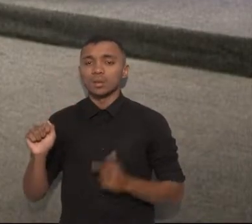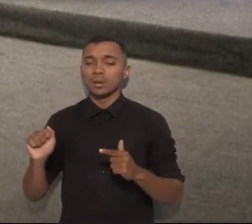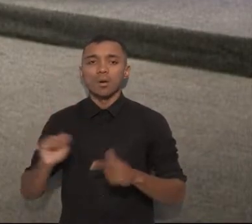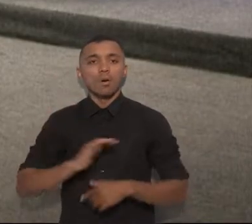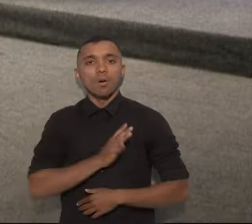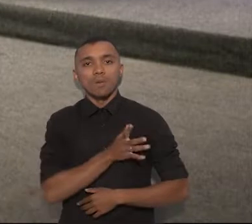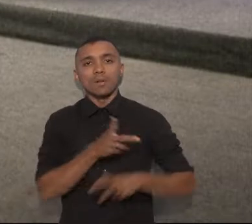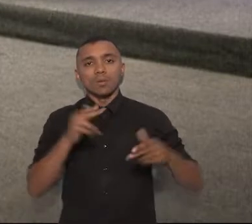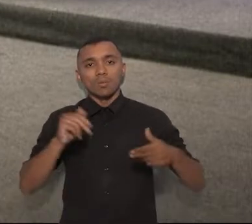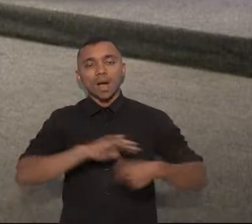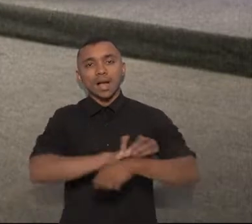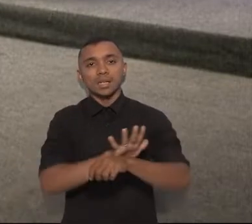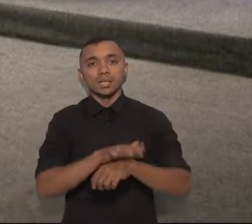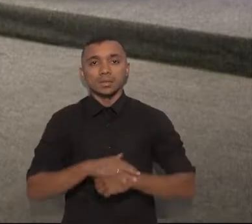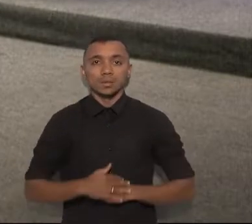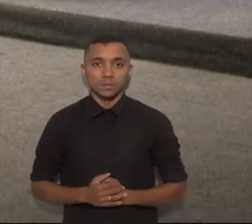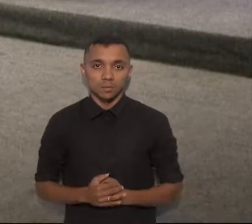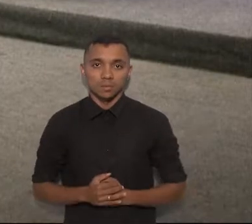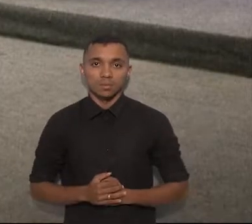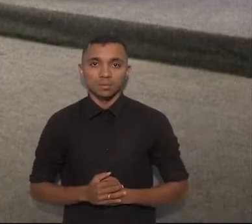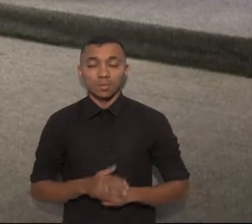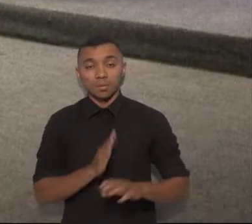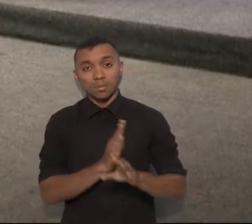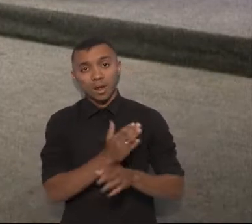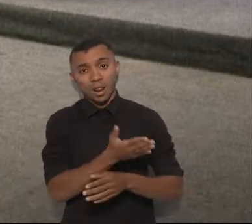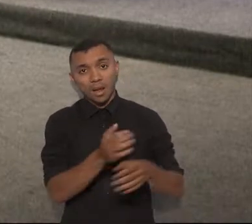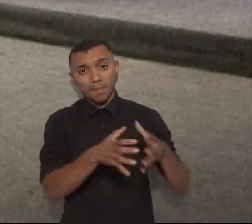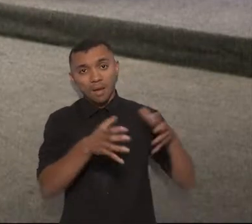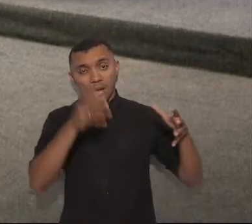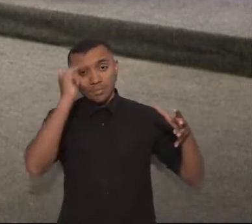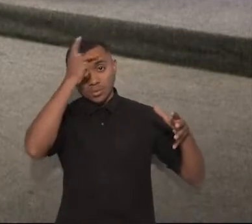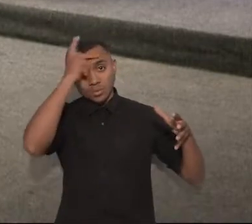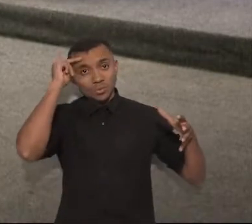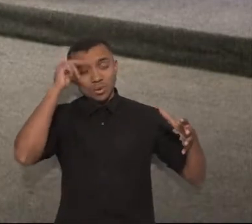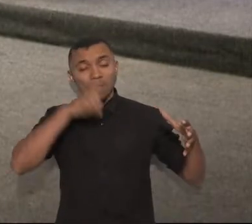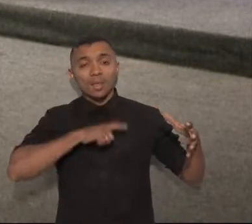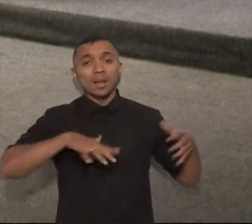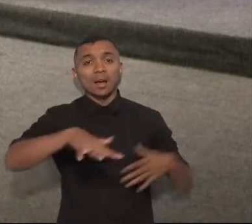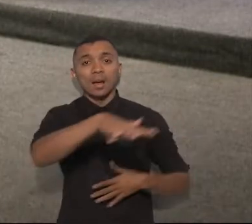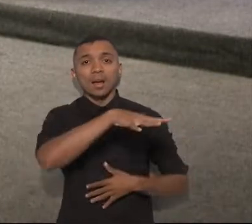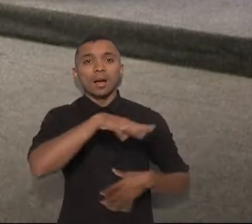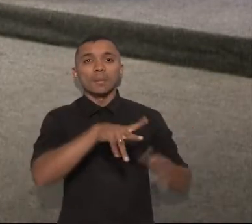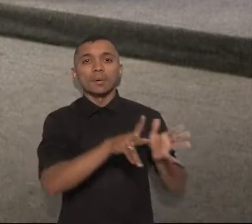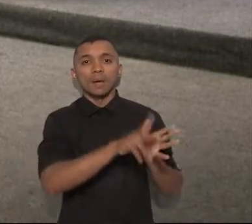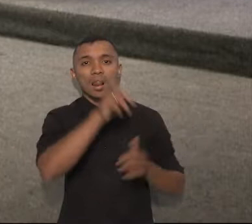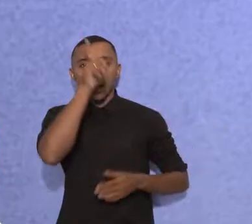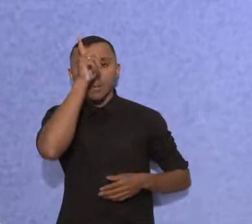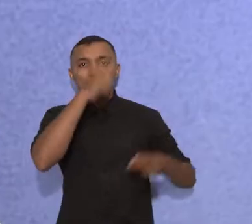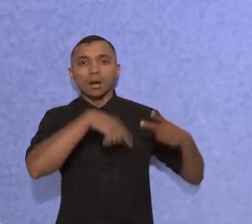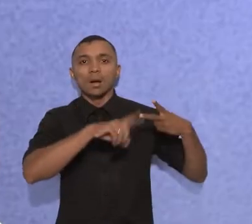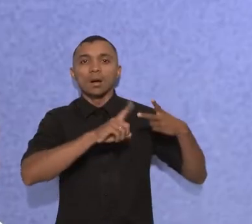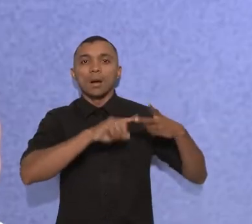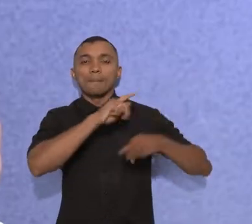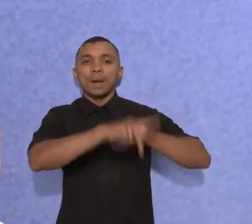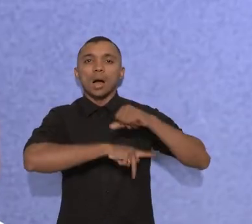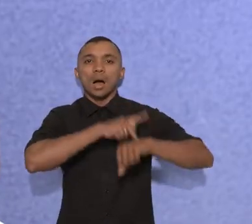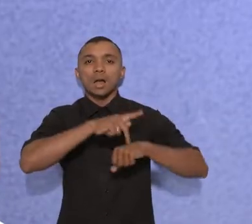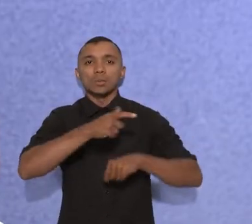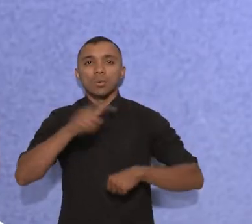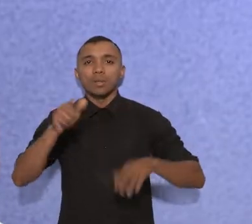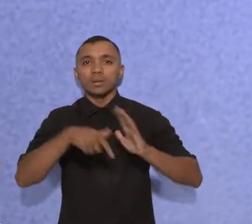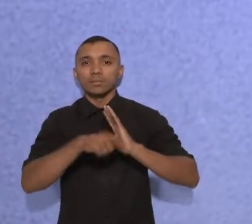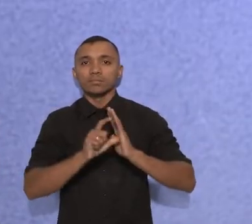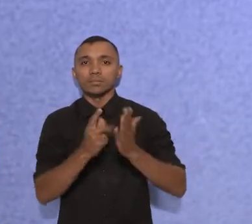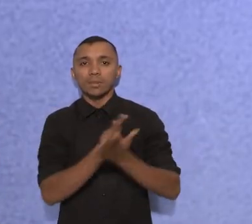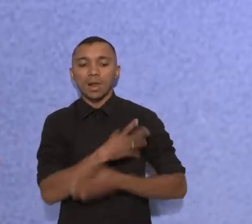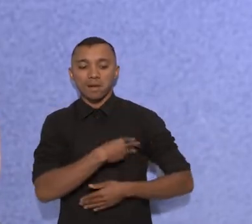homofobia e racismo. Mas lá é porque há um número muito grande de descendentes. De alemão, então, austríaco. Todo... E poucos negros também. Aqueles